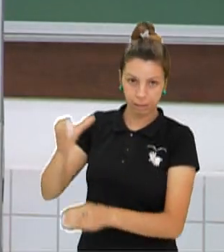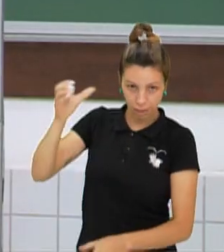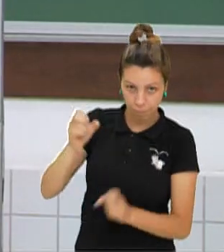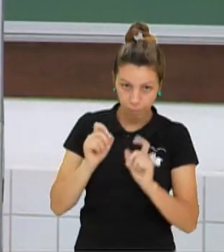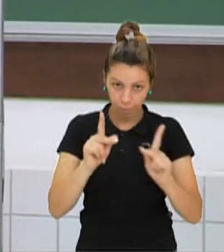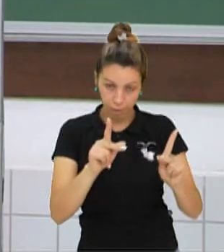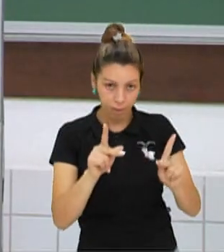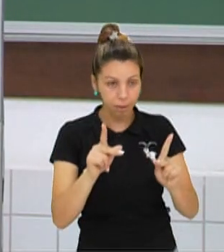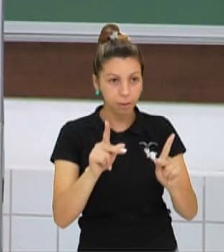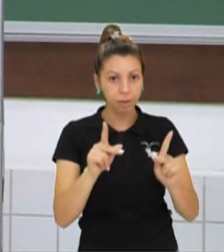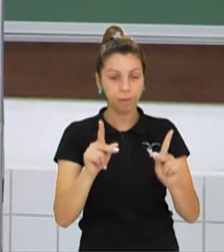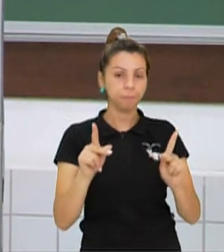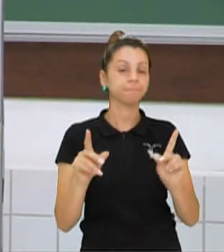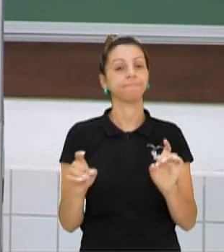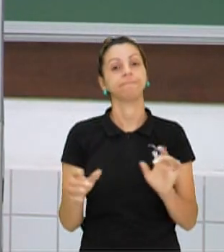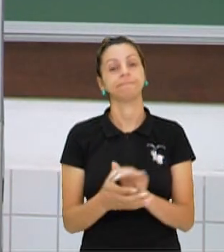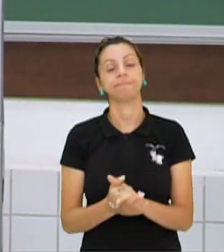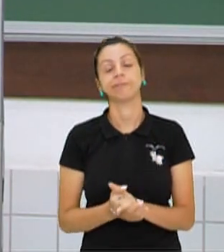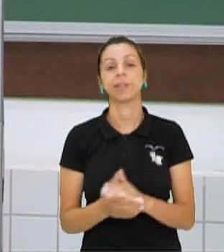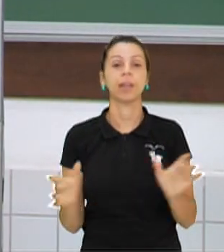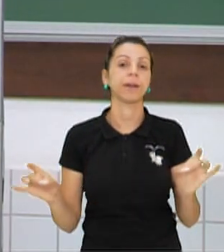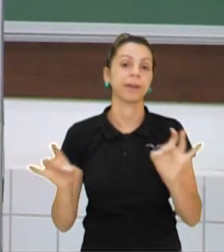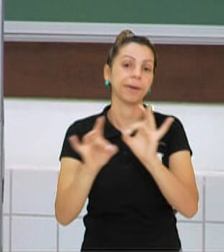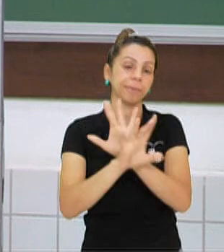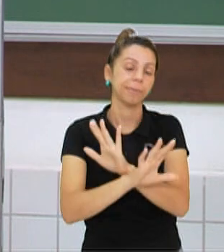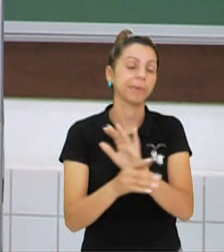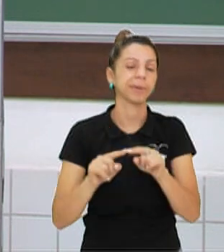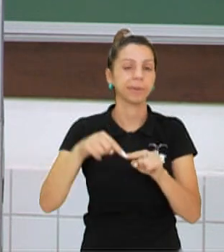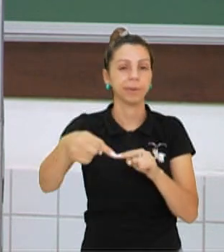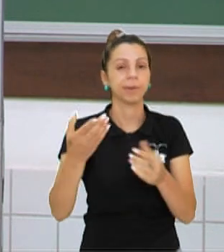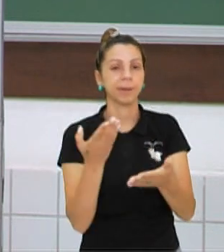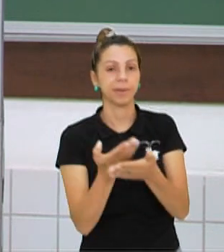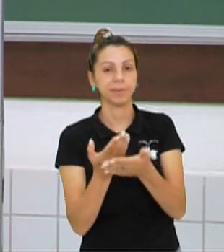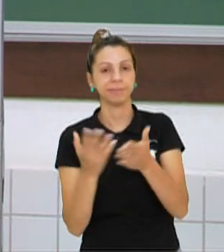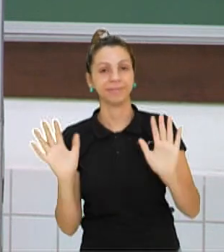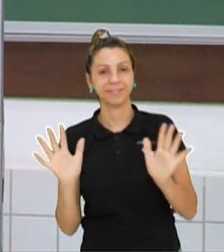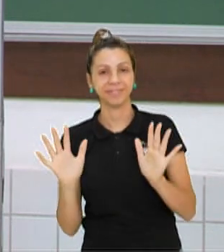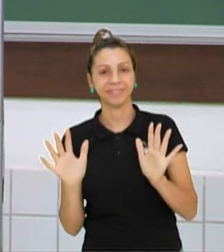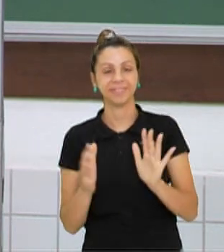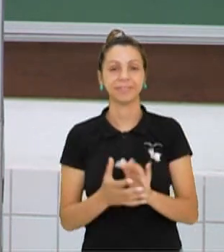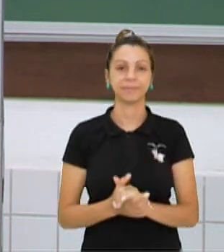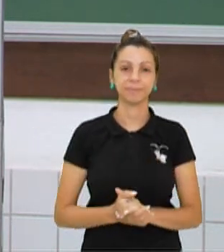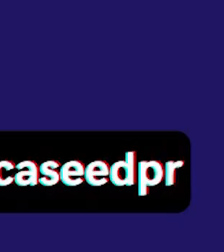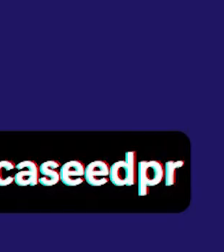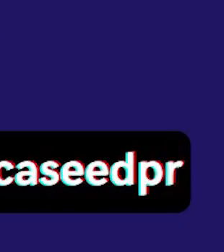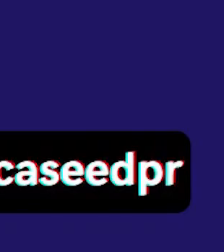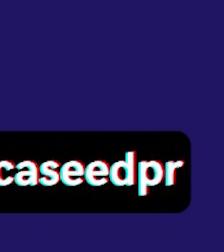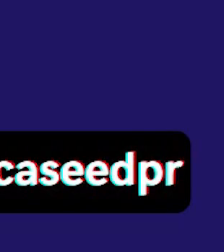Beleza? Tranquilo? Eu vou ficando por aqui, a gente se vê na próxima aula. Tchau!